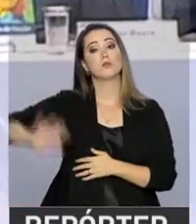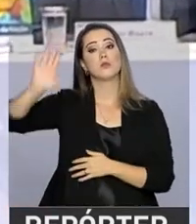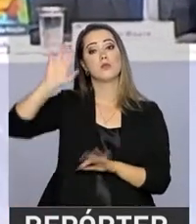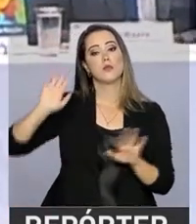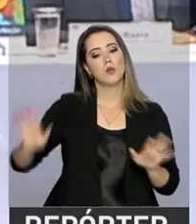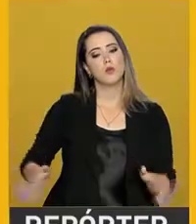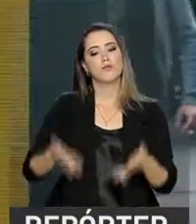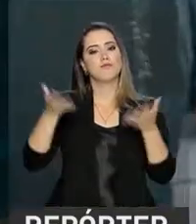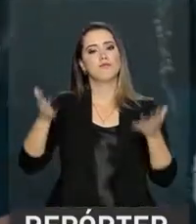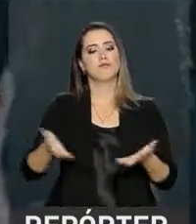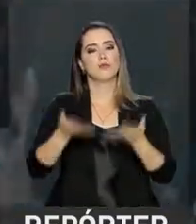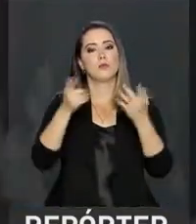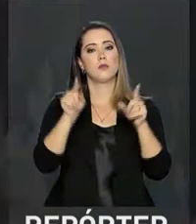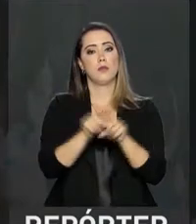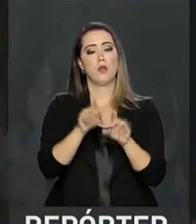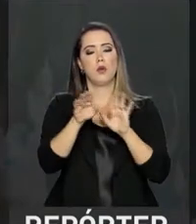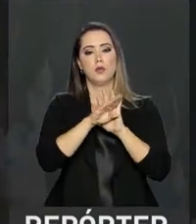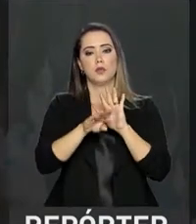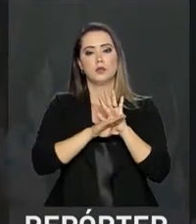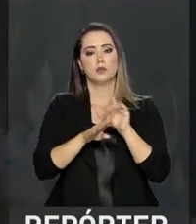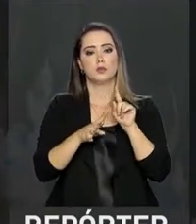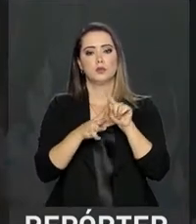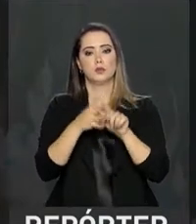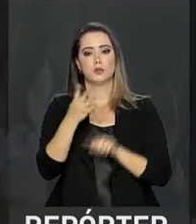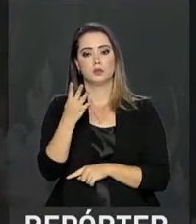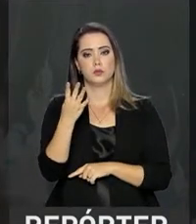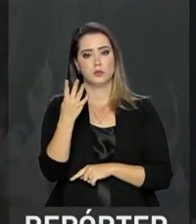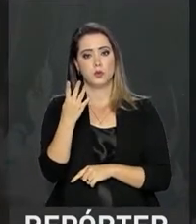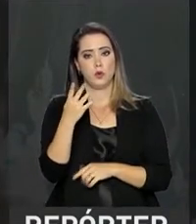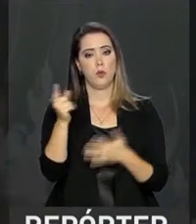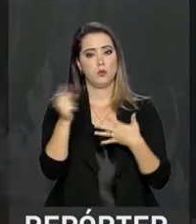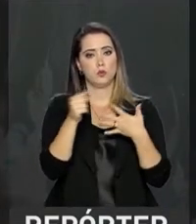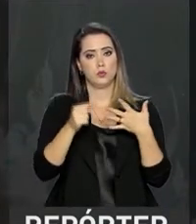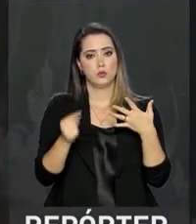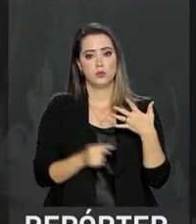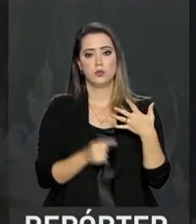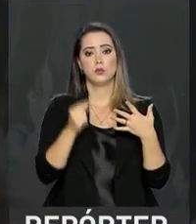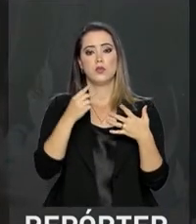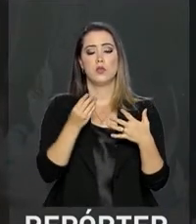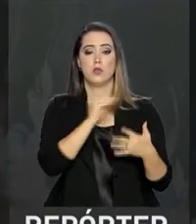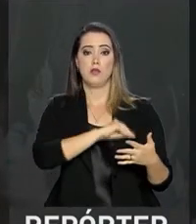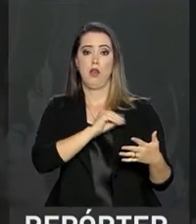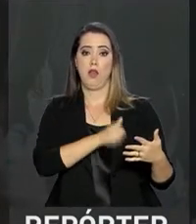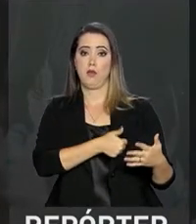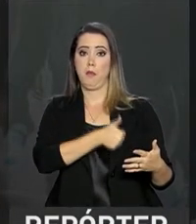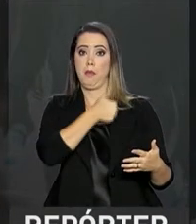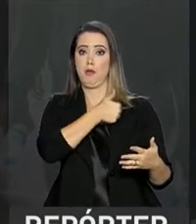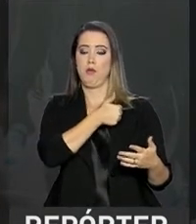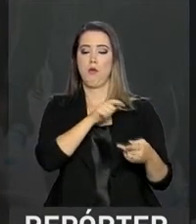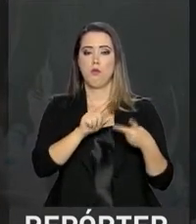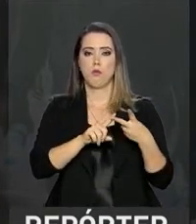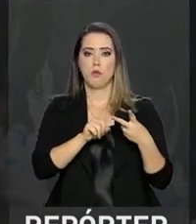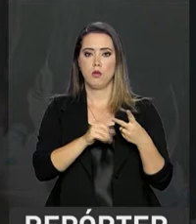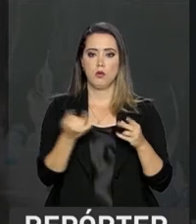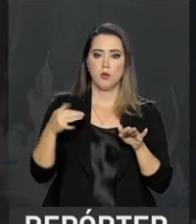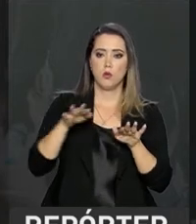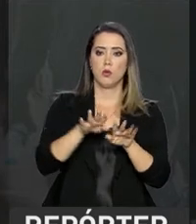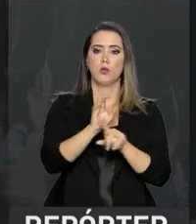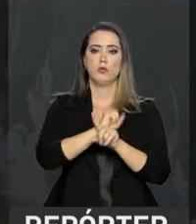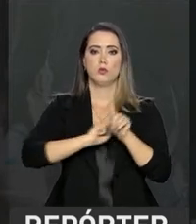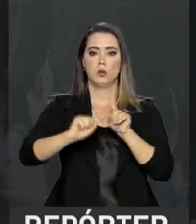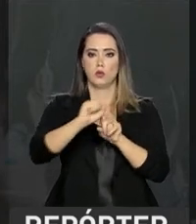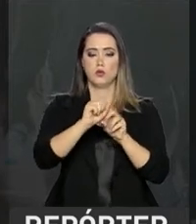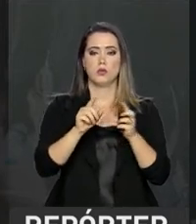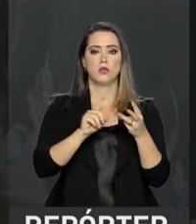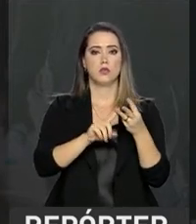produtividade o projeto tem quatro objetivos aumento real da renda dos habitantes promoção da inclusão social